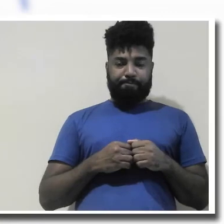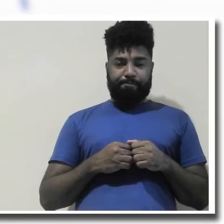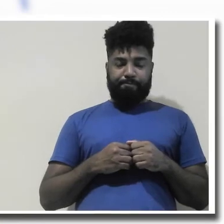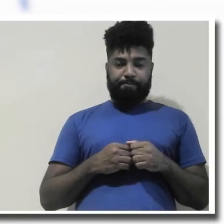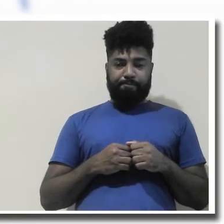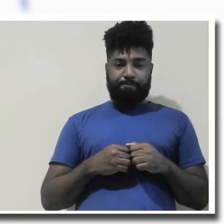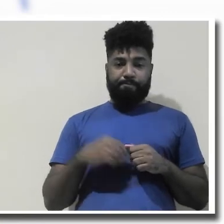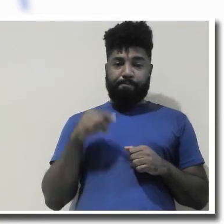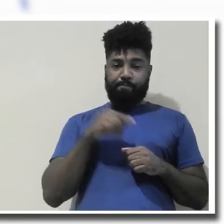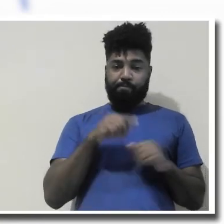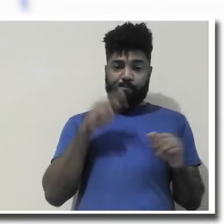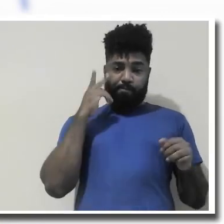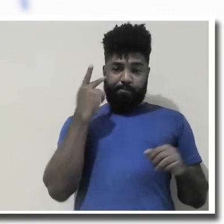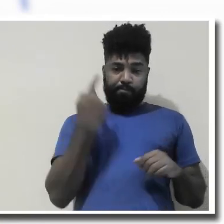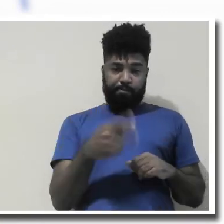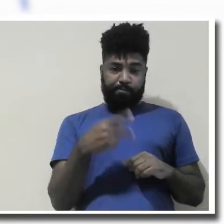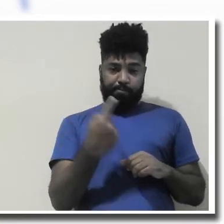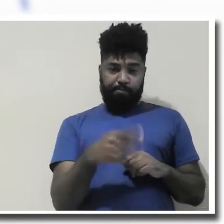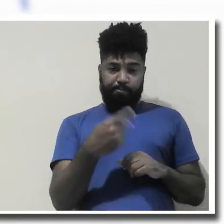Sendo esta propriedade